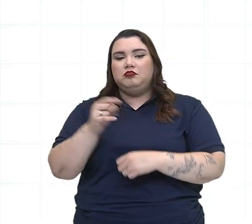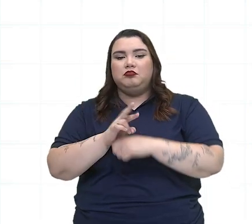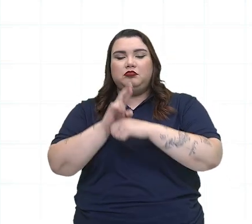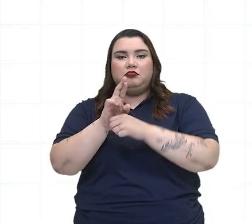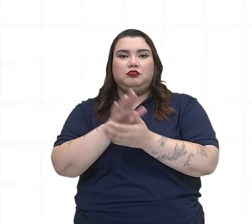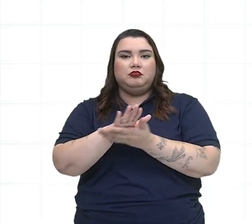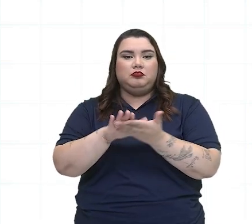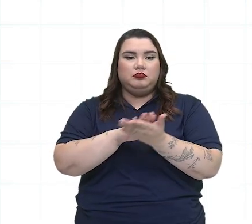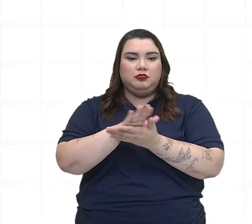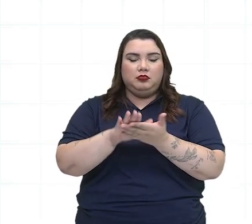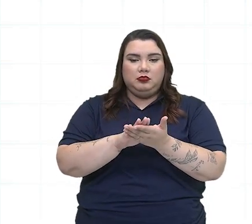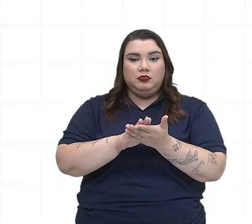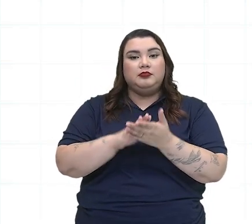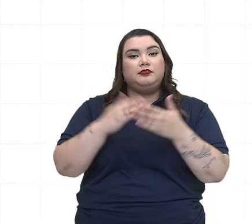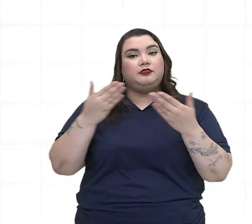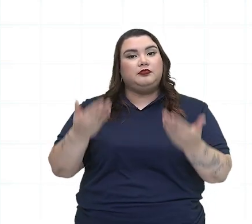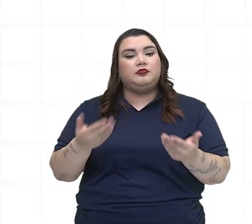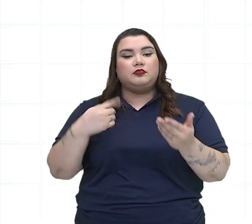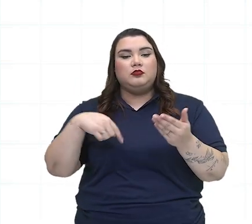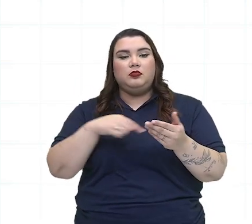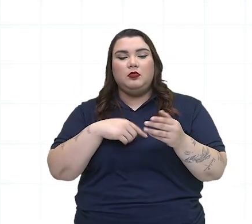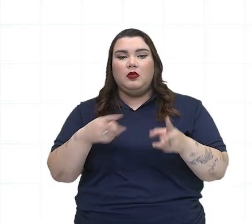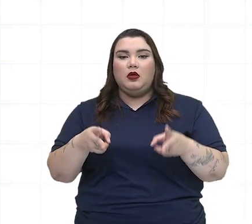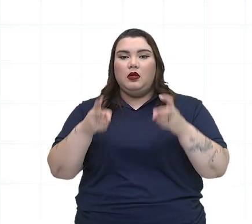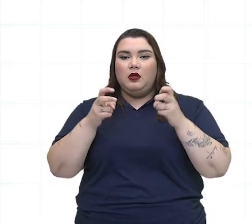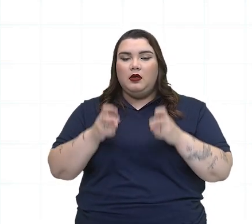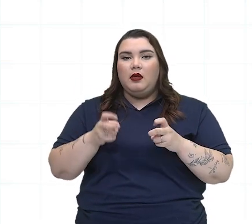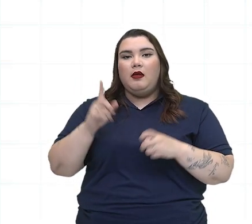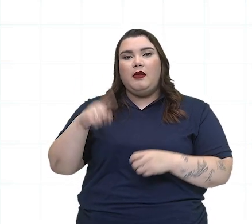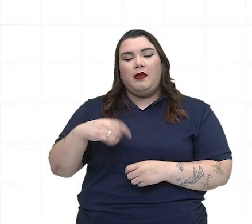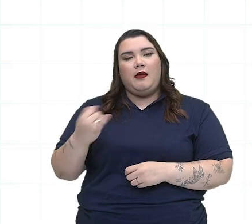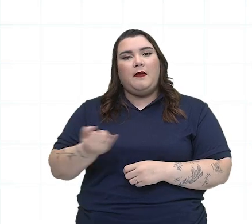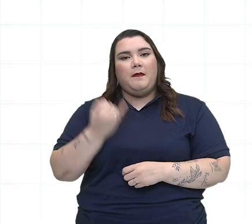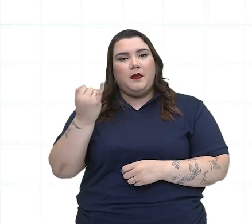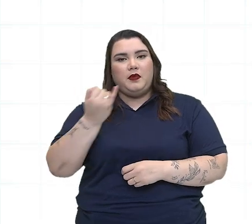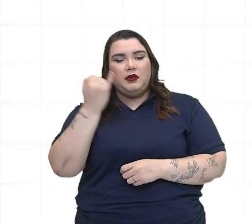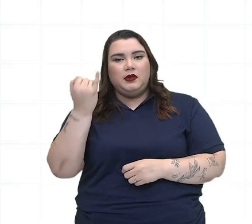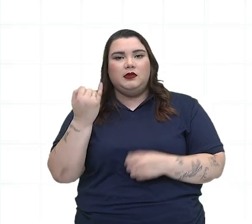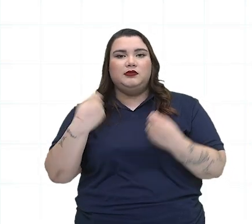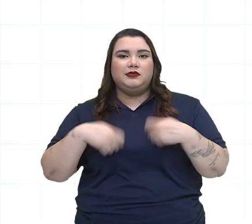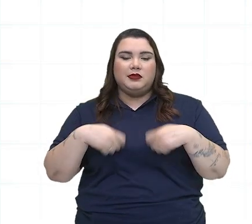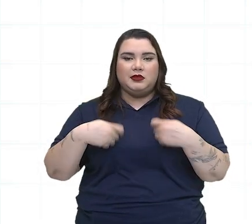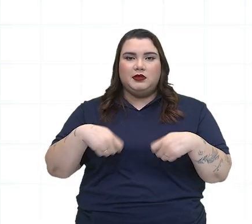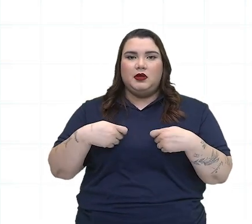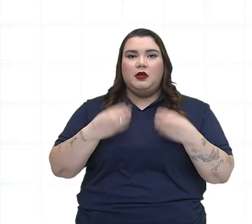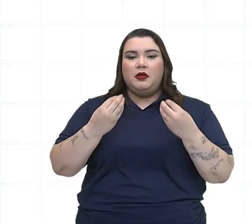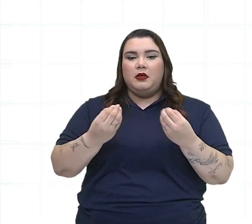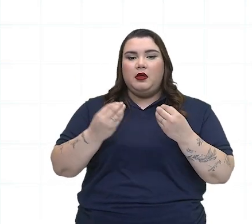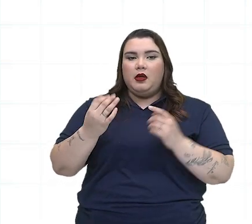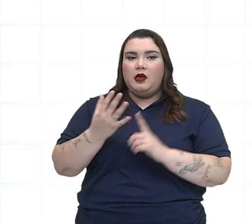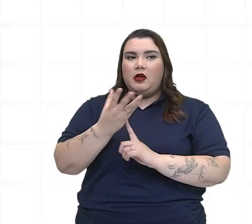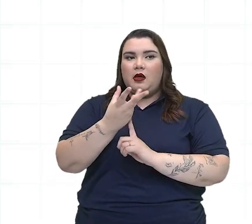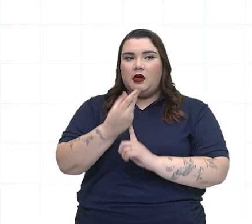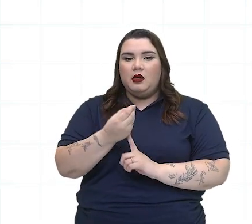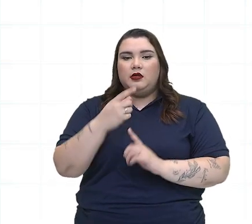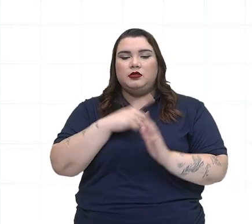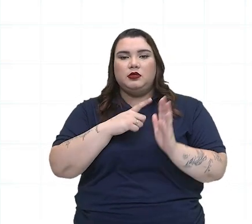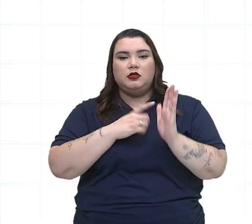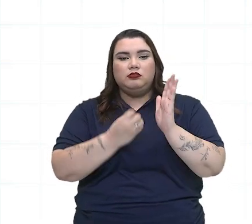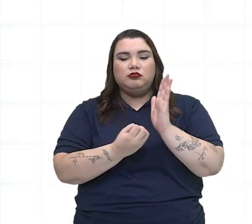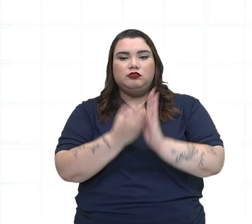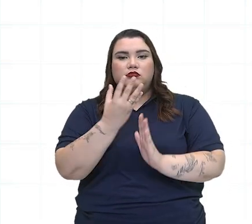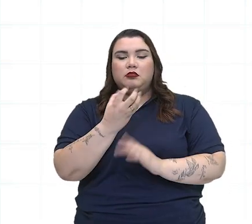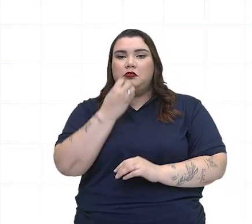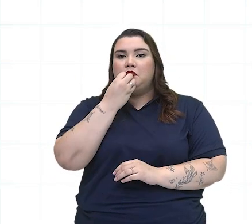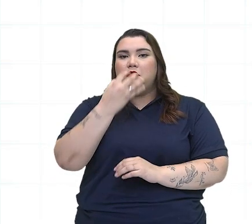recursos, até percebermos o quanto são indispensáveis para que a obra produza e